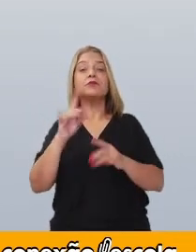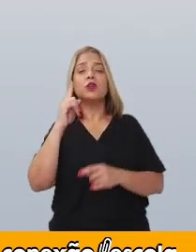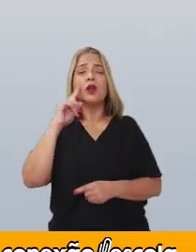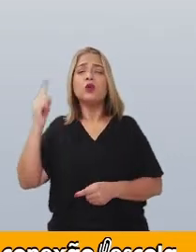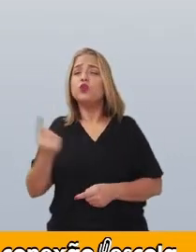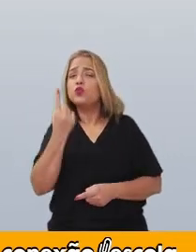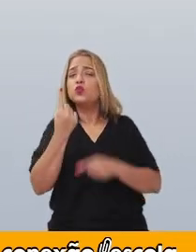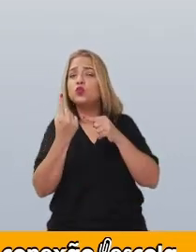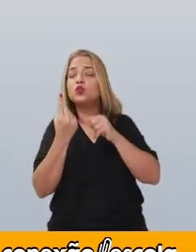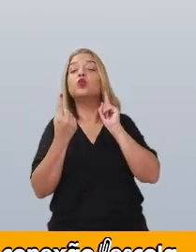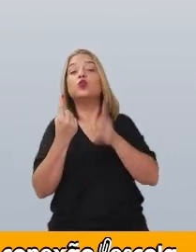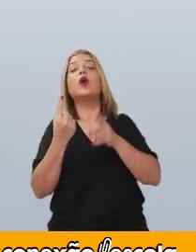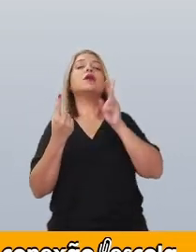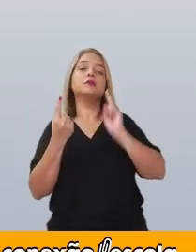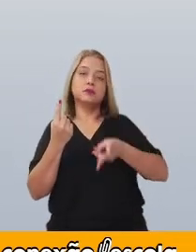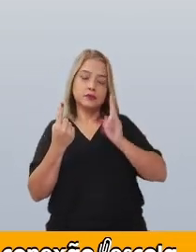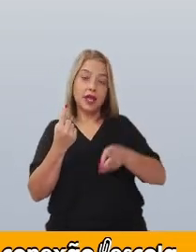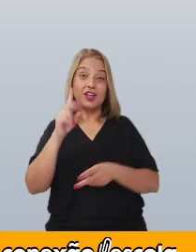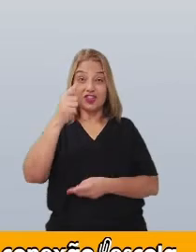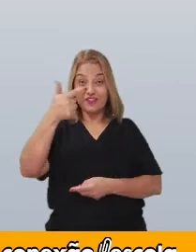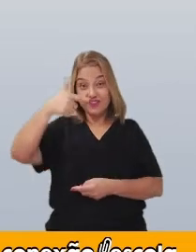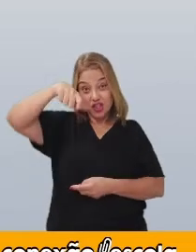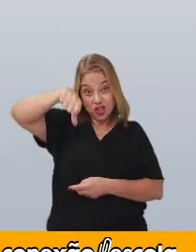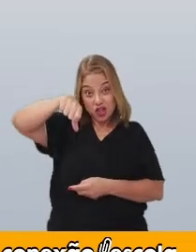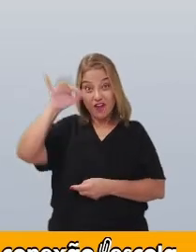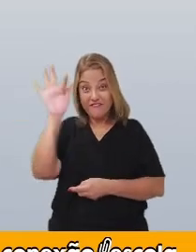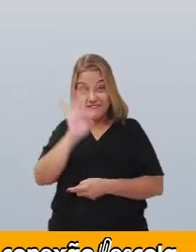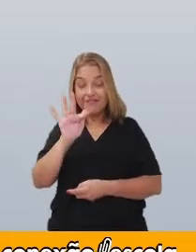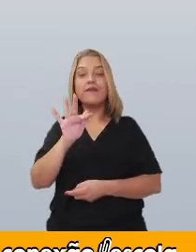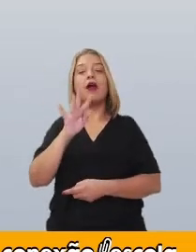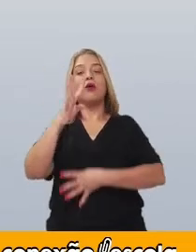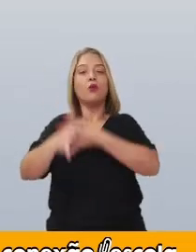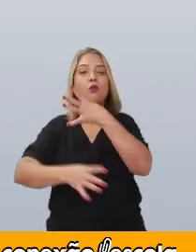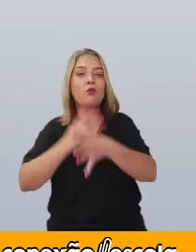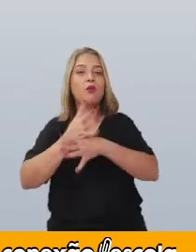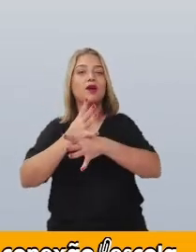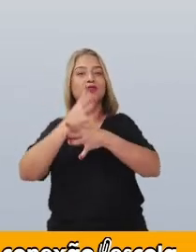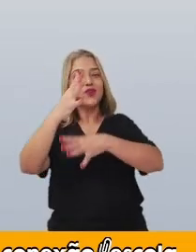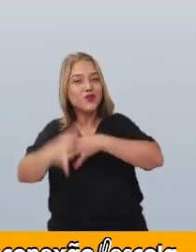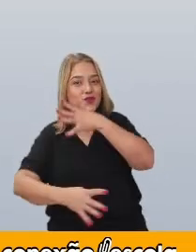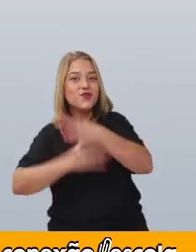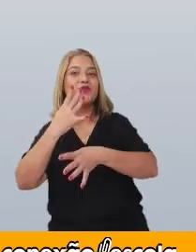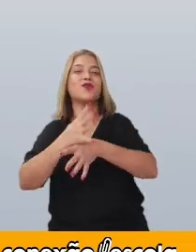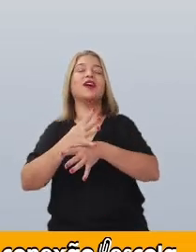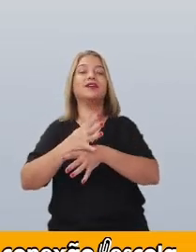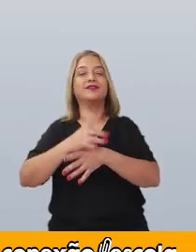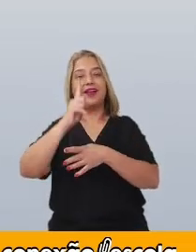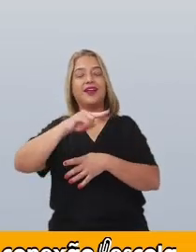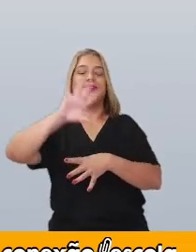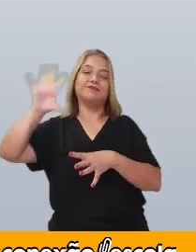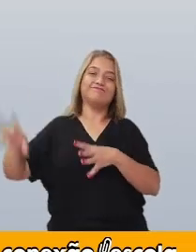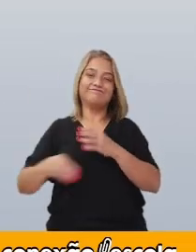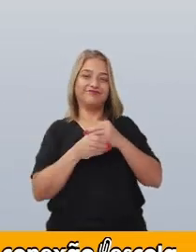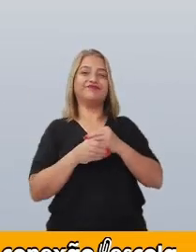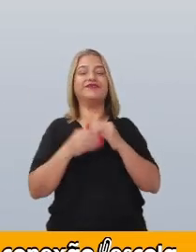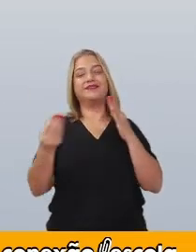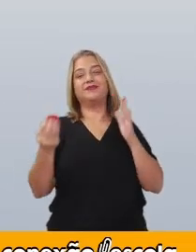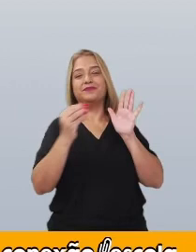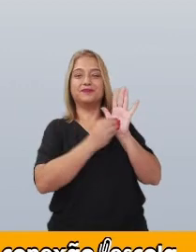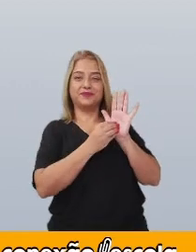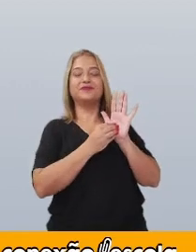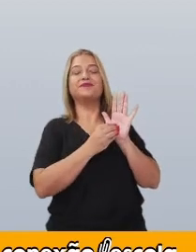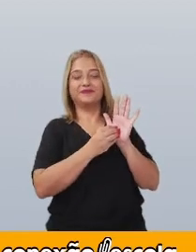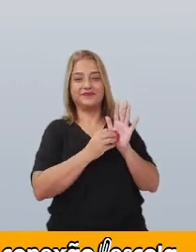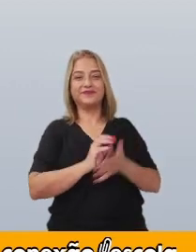extra ocorre a cada 4 anos, quando é adicionado o dia 29 de fevereiro